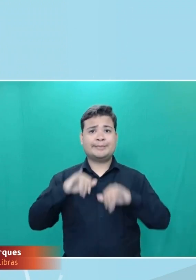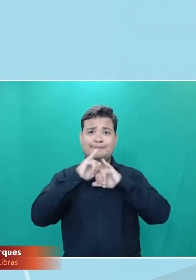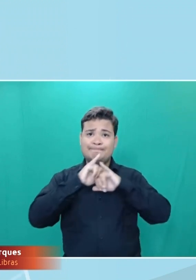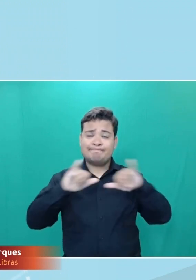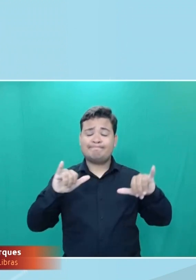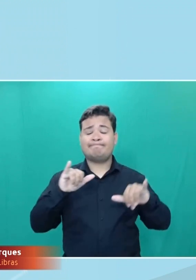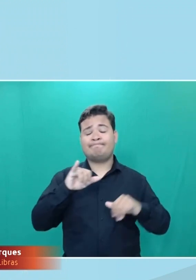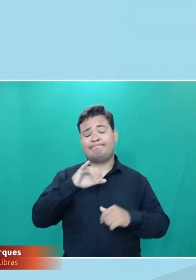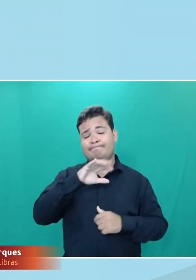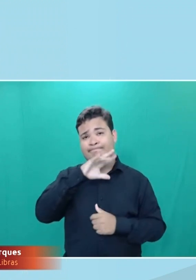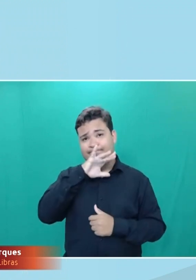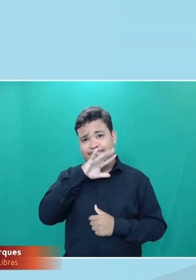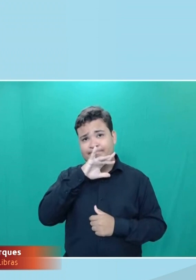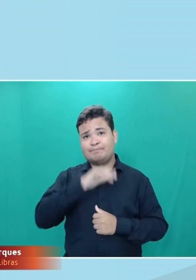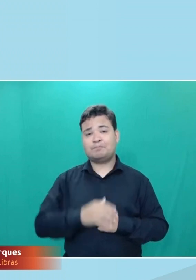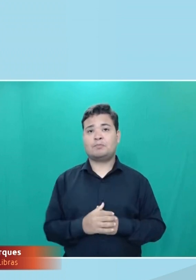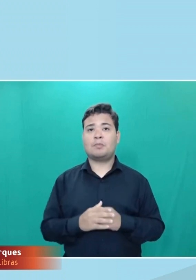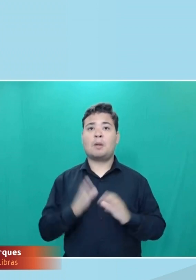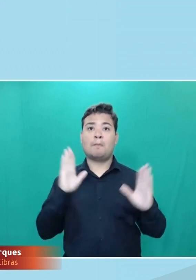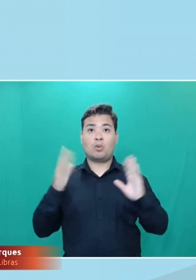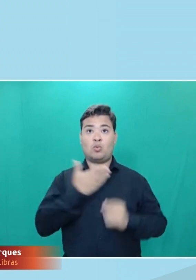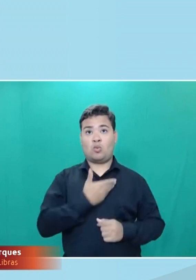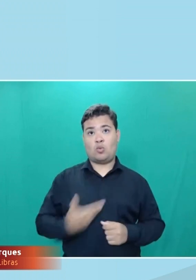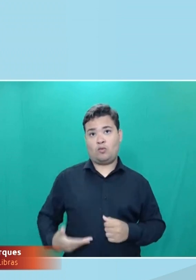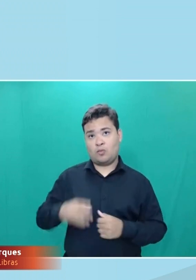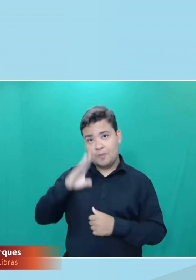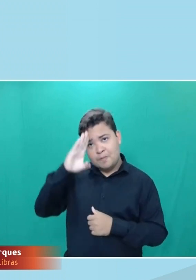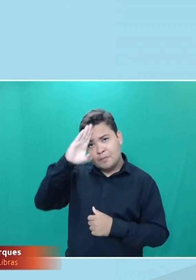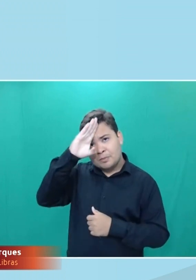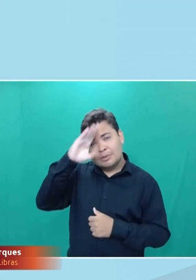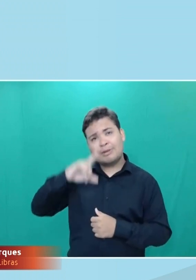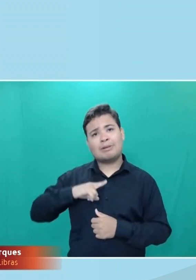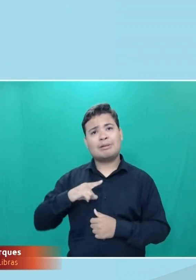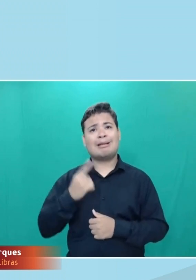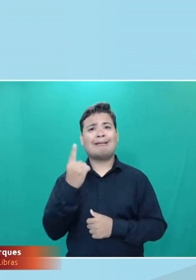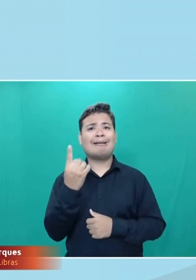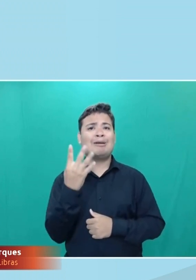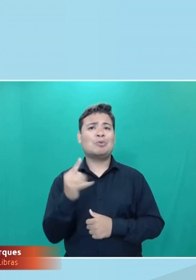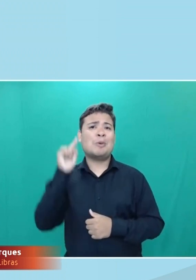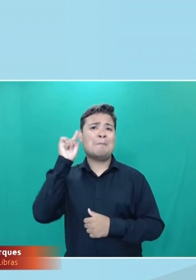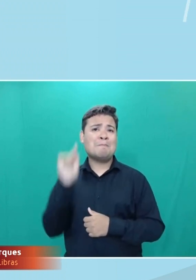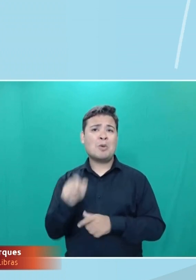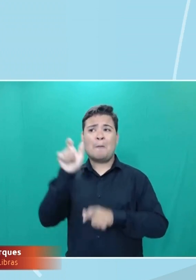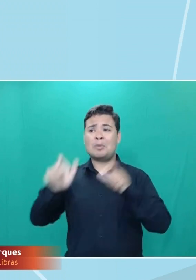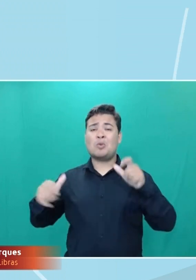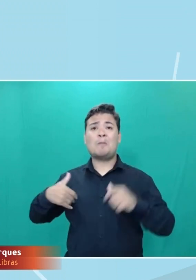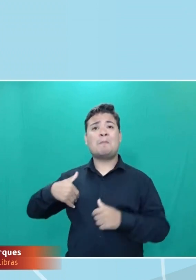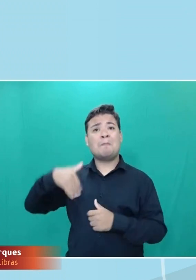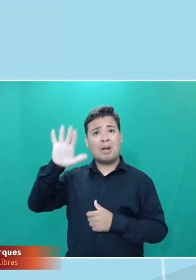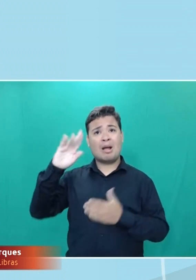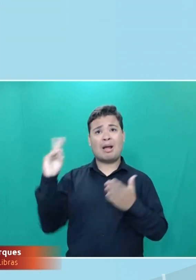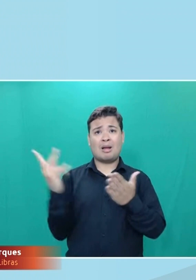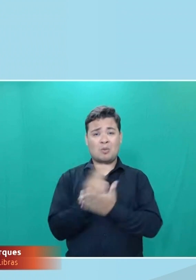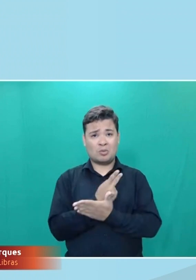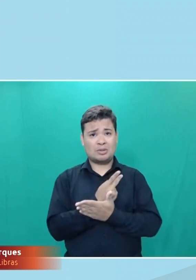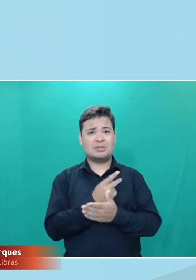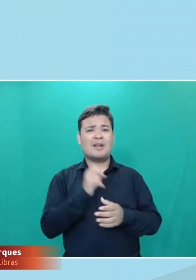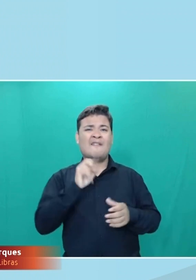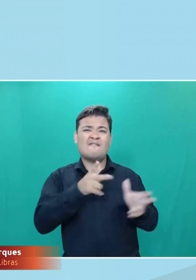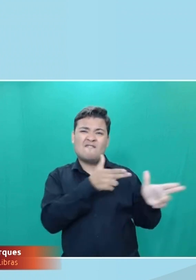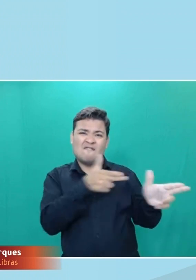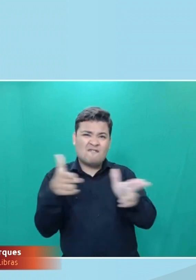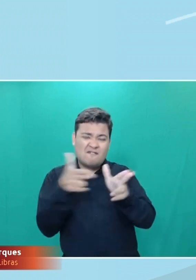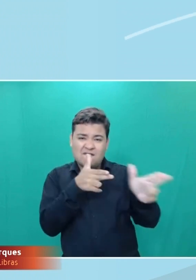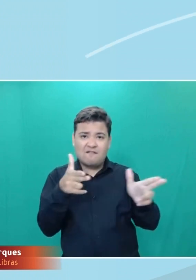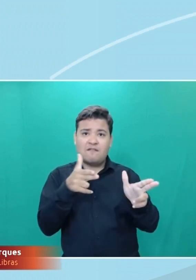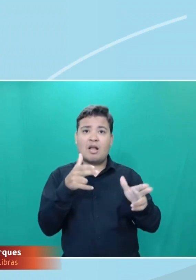viu? Durante o governo de Jair Bolsonaro, mais de 14 mil pessoas foram intoxicadas por